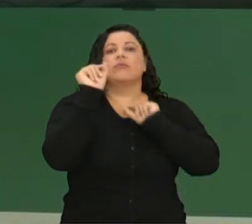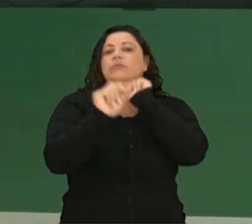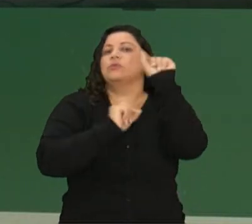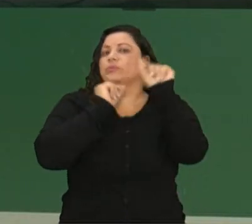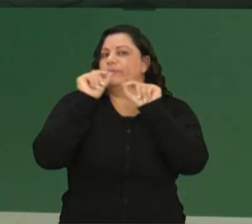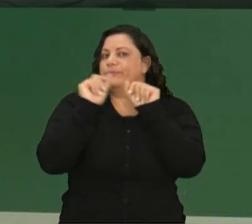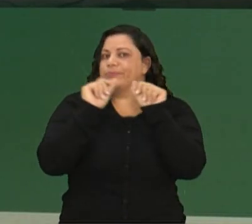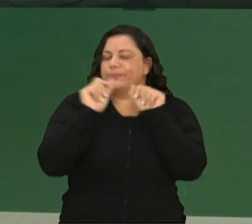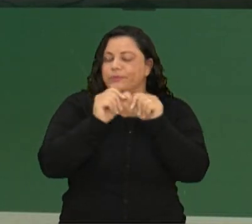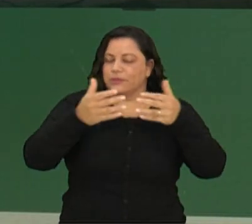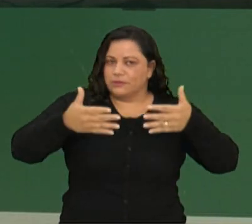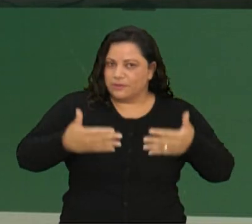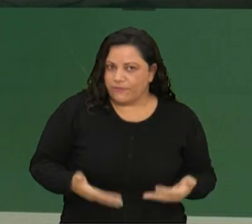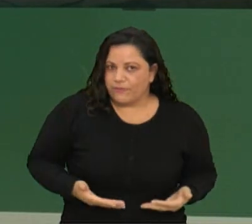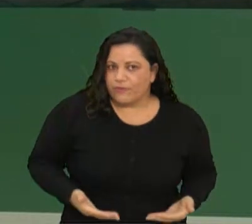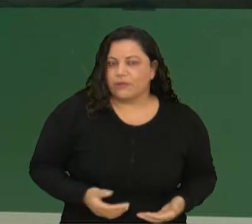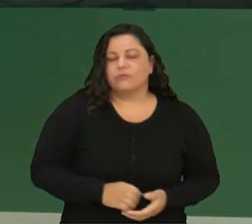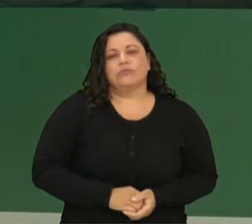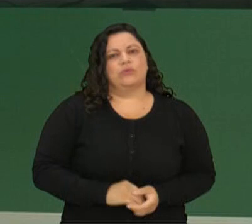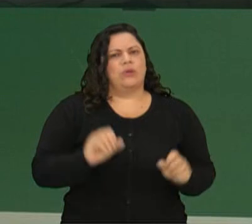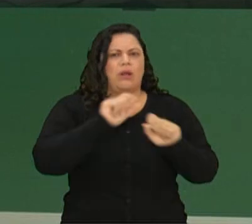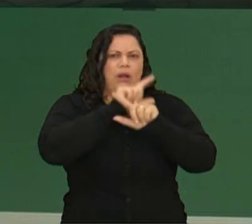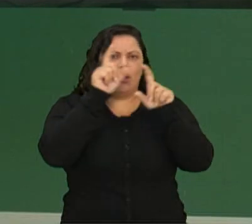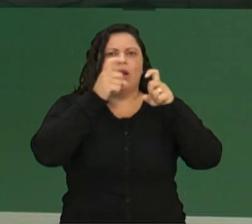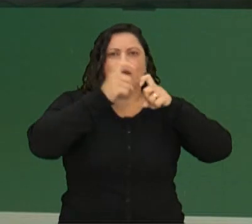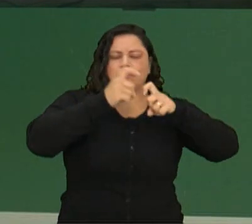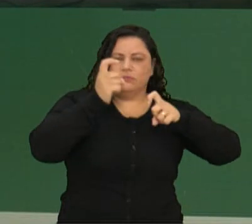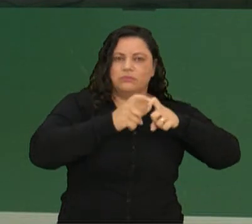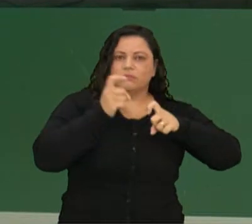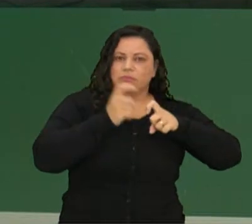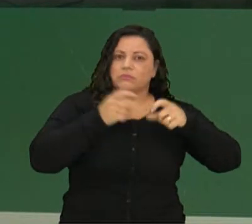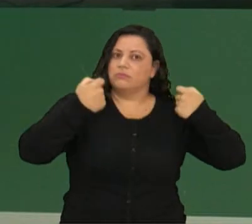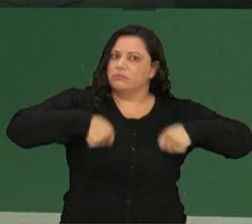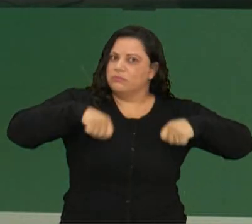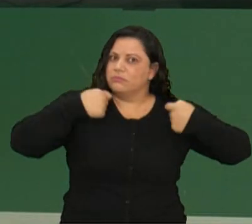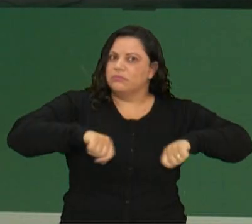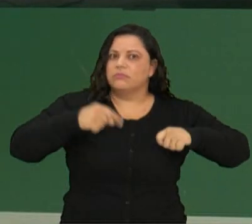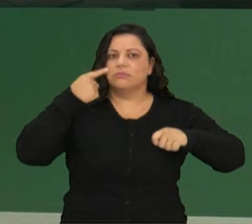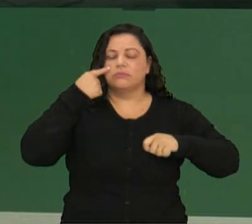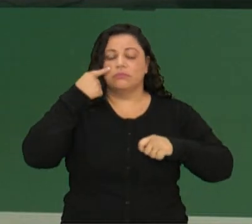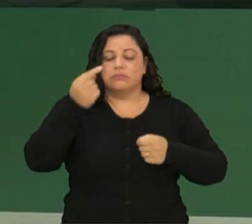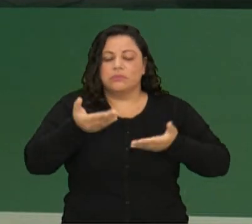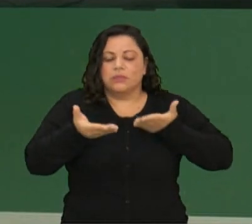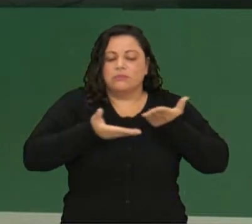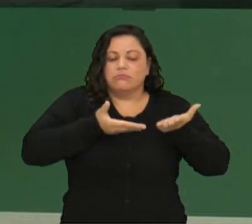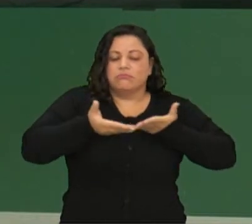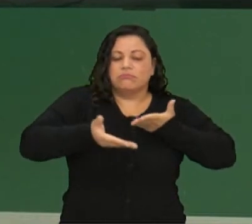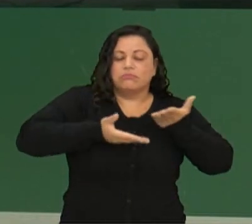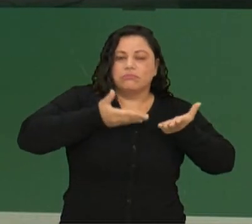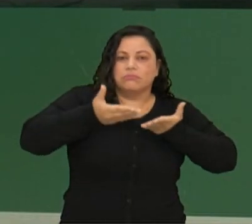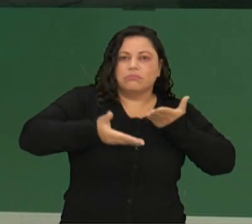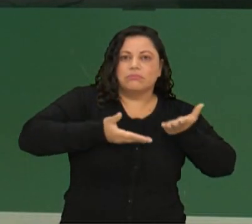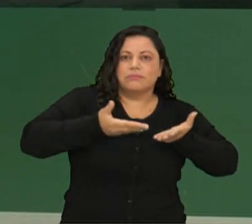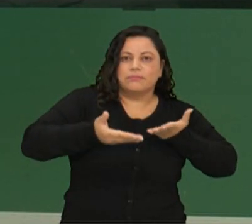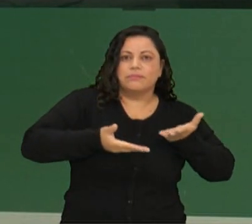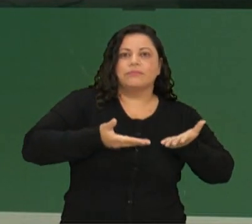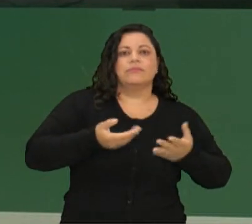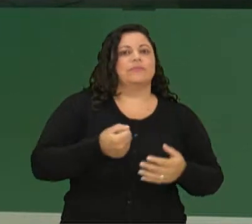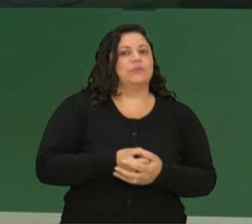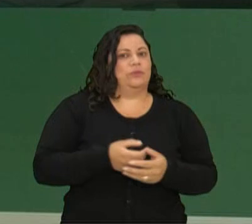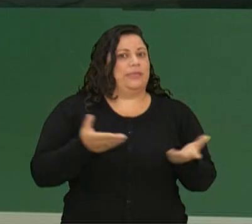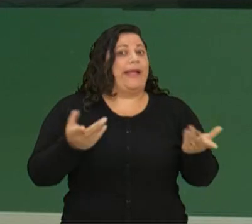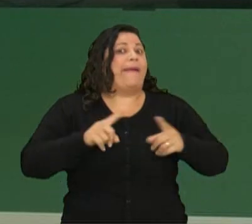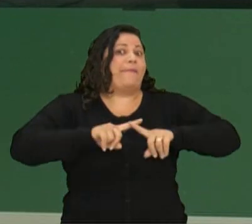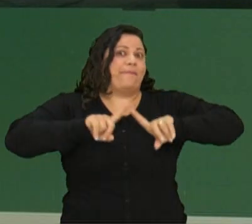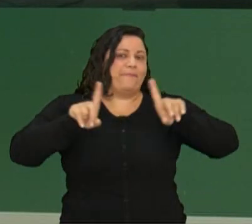feito, né? Claro que o médico precisa, né, ser feito um acompanhamento médico, no caso de pessoas com pressão alta, mas